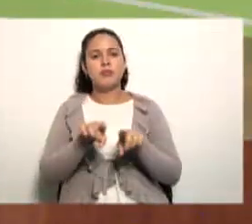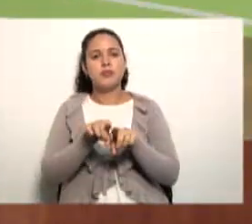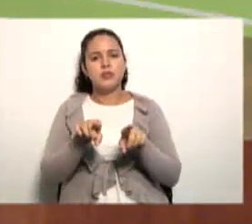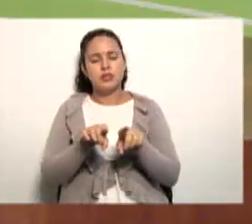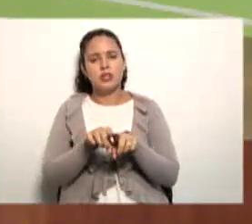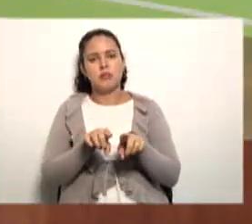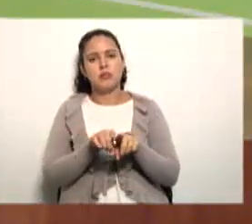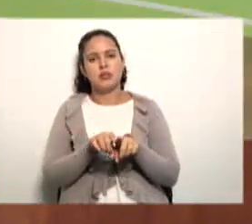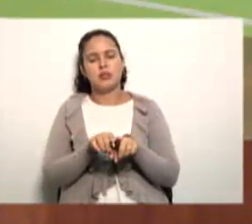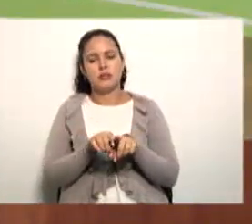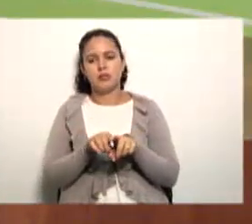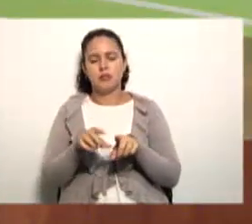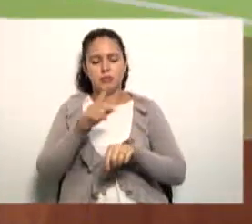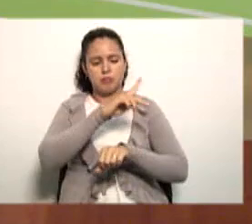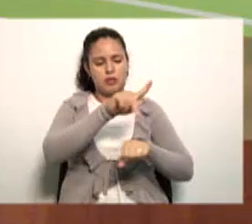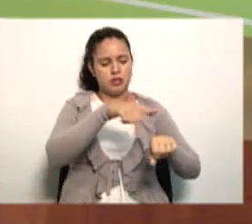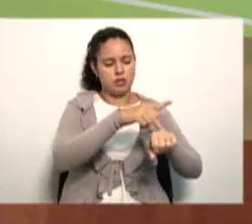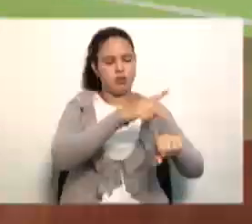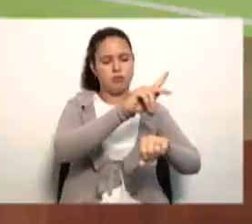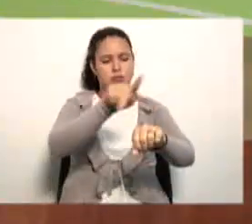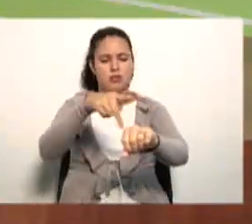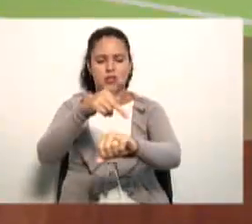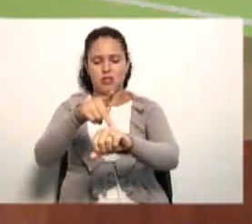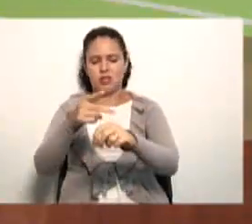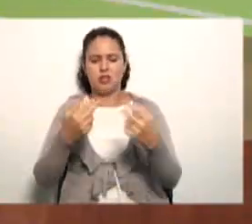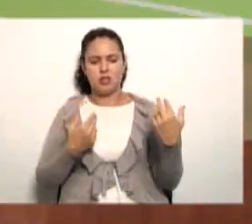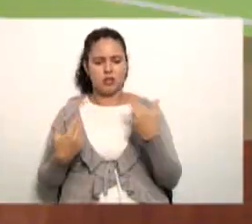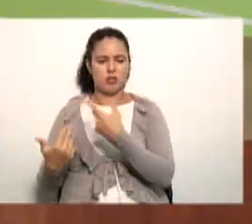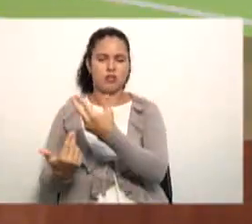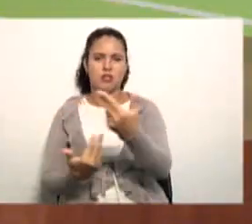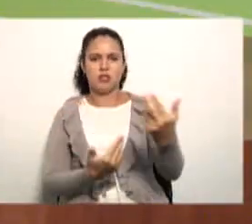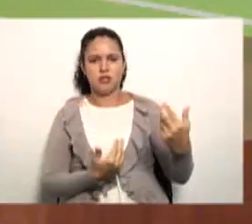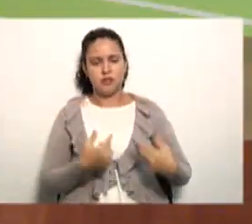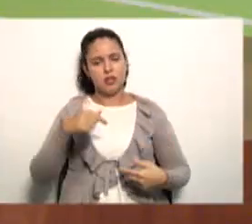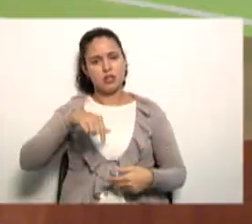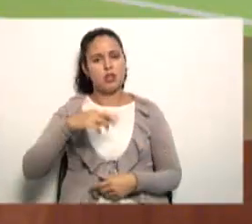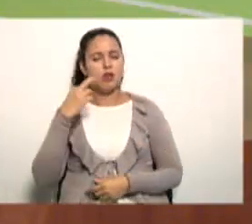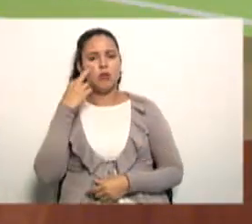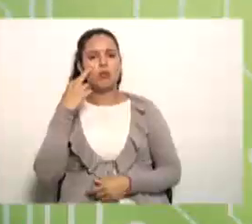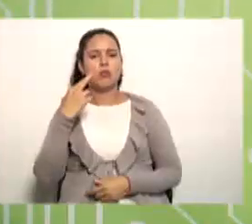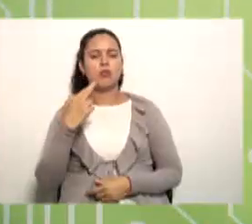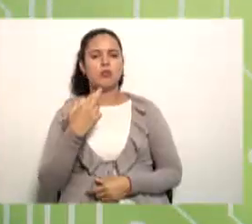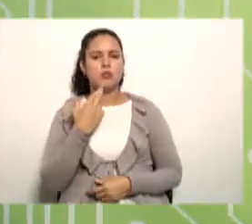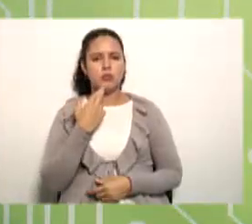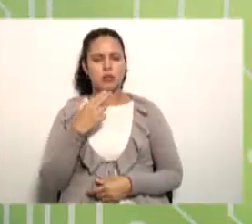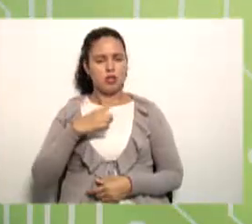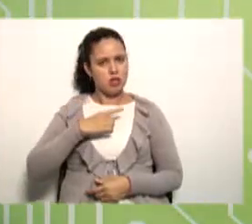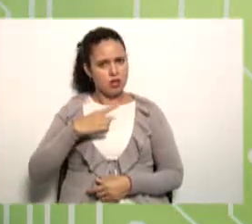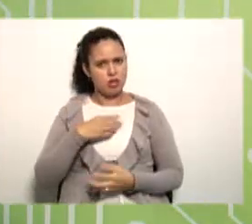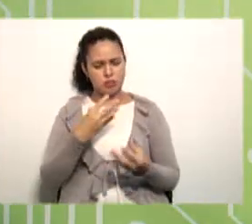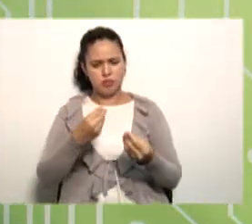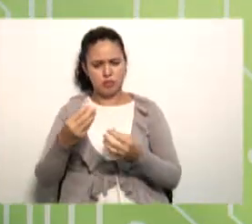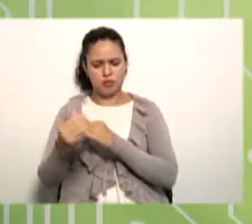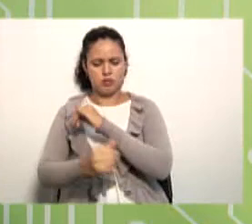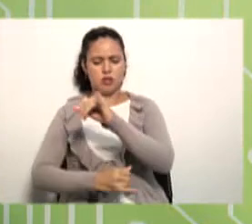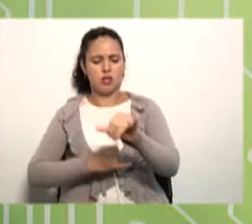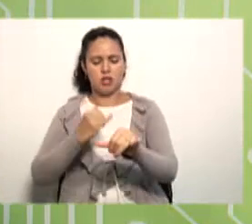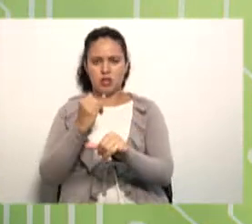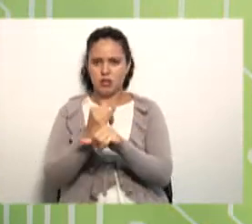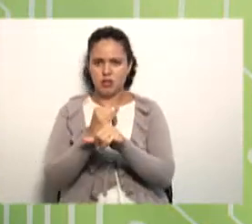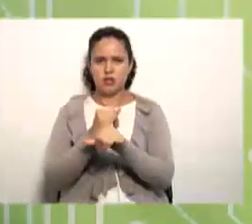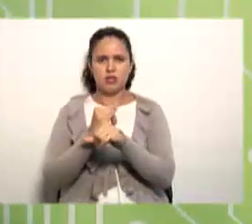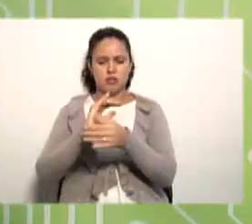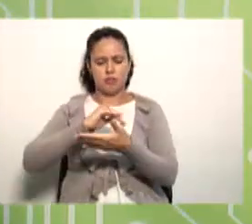diferentes países no mundo. E cidades também, municípios, etc. Aqui em Rondônia a gente usa muito, né? O mercado eletrônico, é bastante importante trazer coisas de